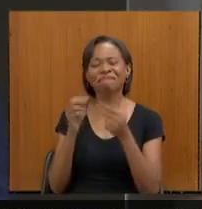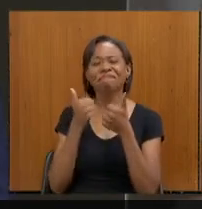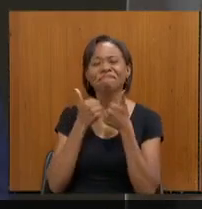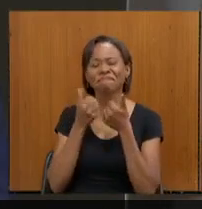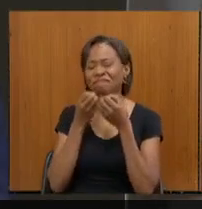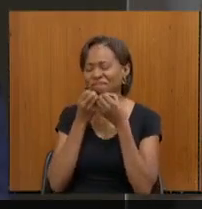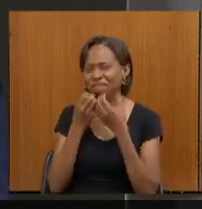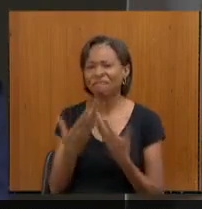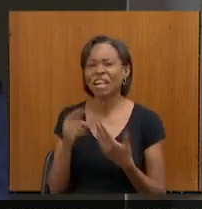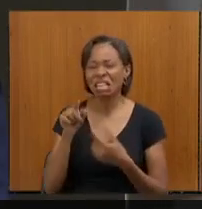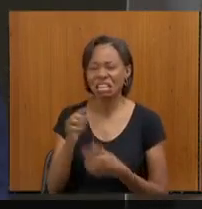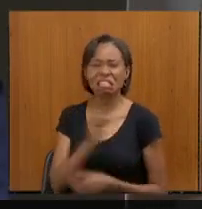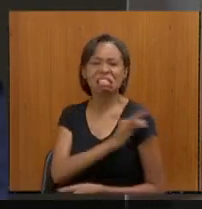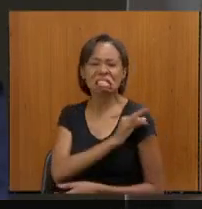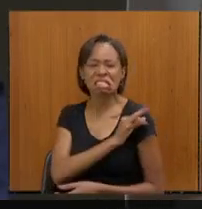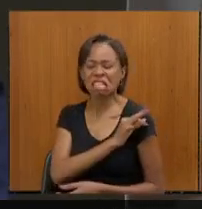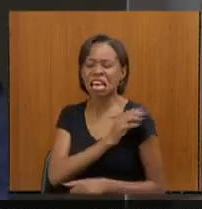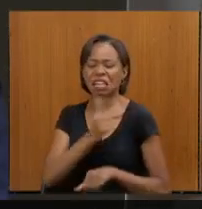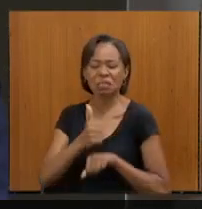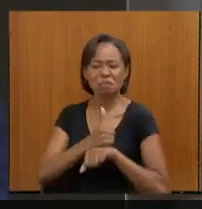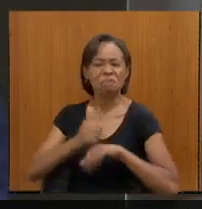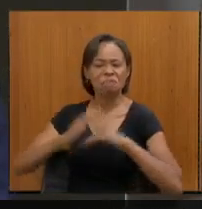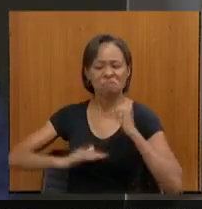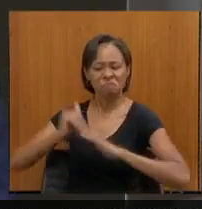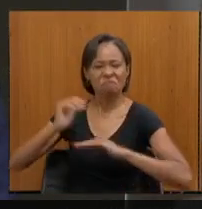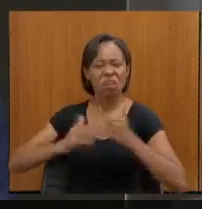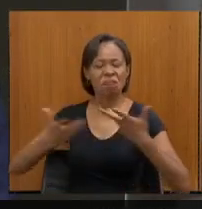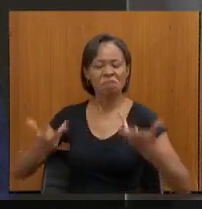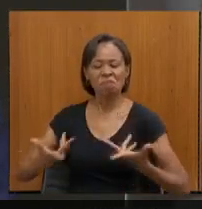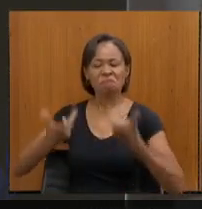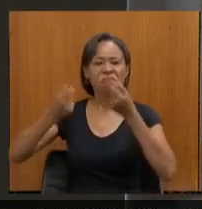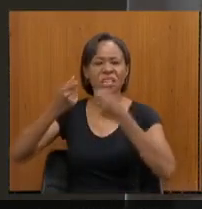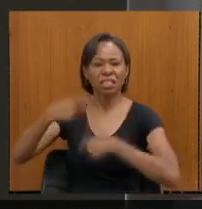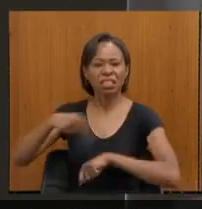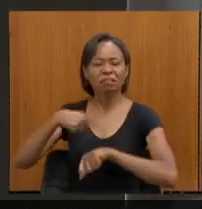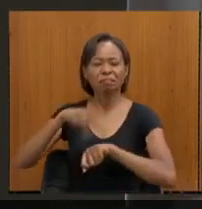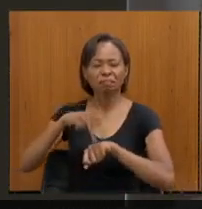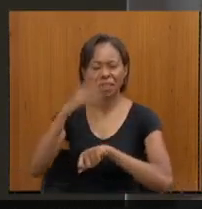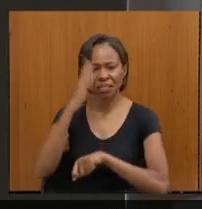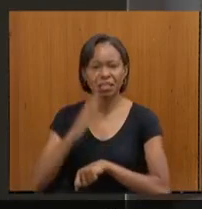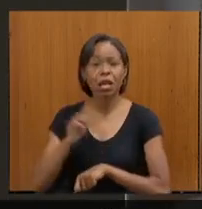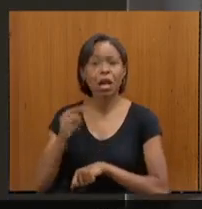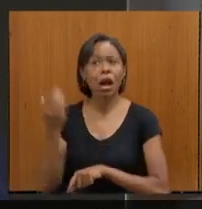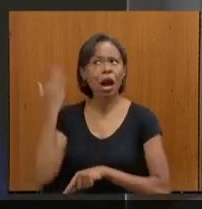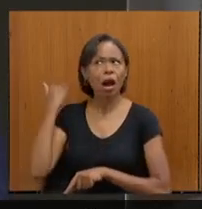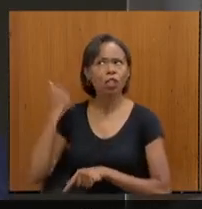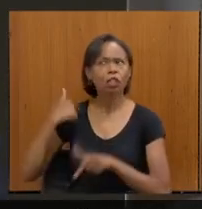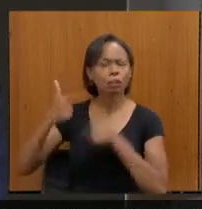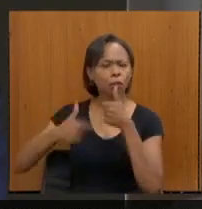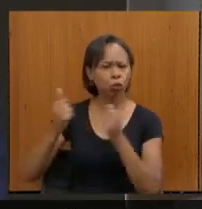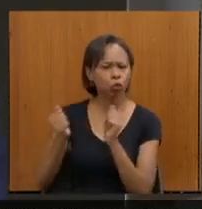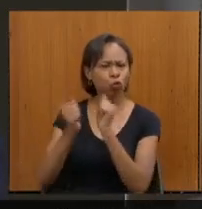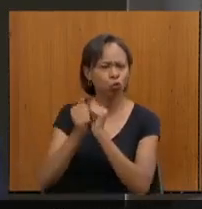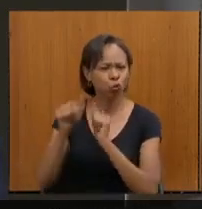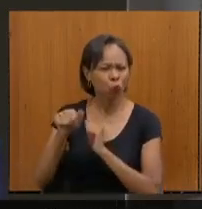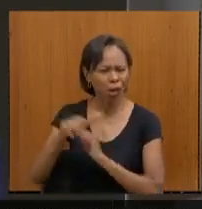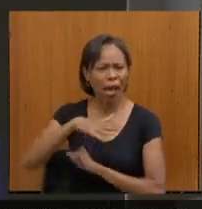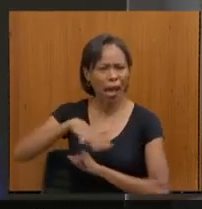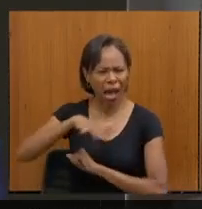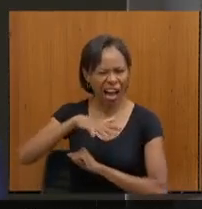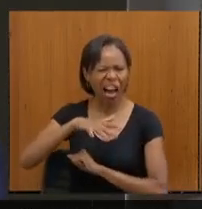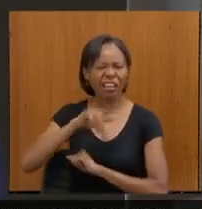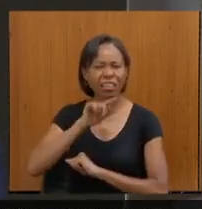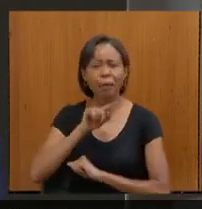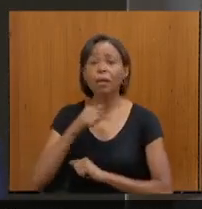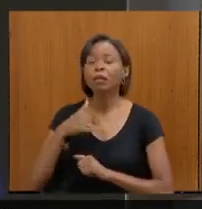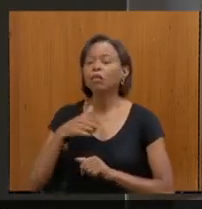grandes técnicos que esse país tem eu tive a oportunidade de trabalhar junto com ele quando ele é responsável pela área de irrigação e e fizemos um projeto